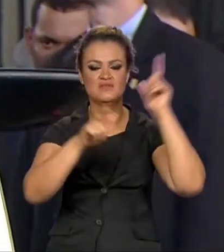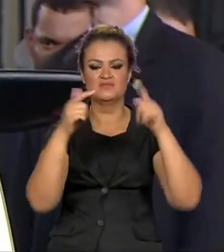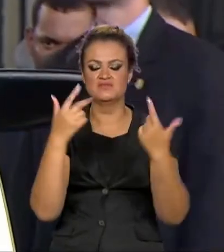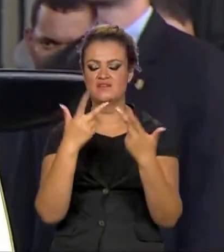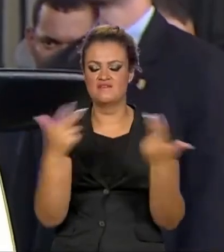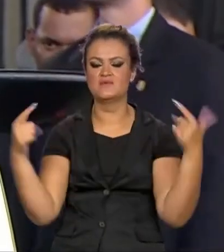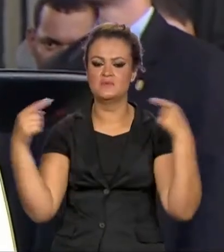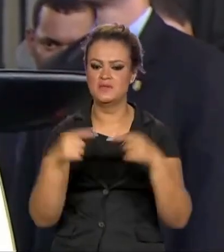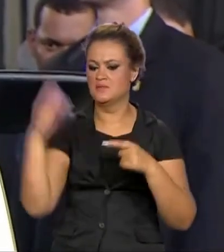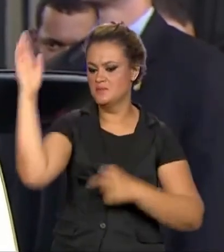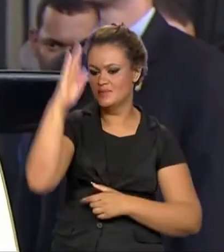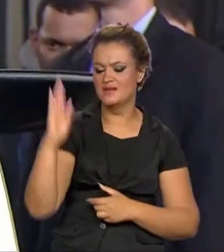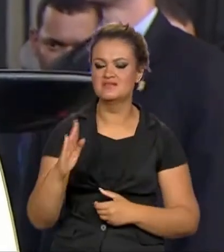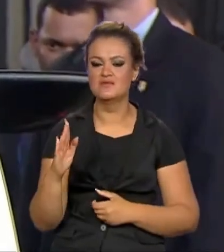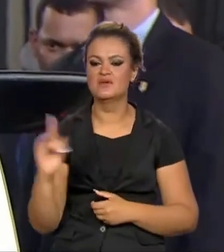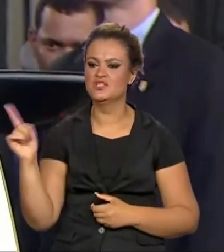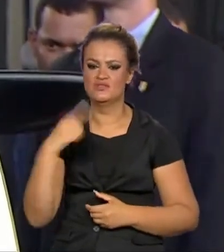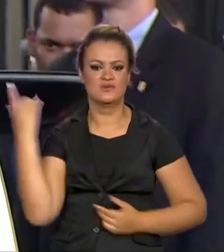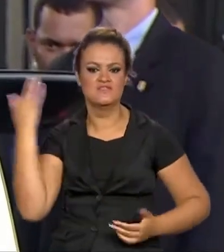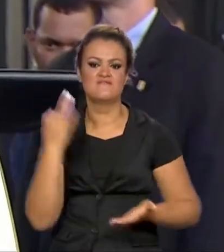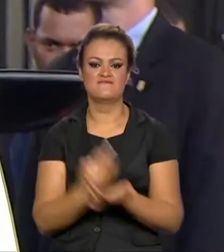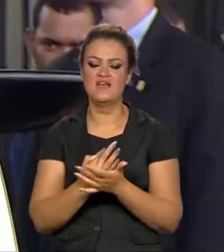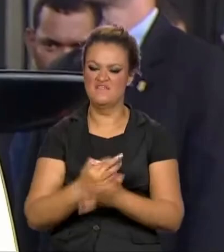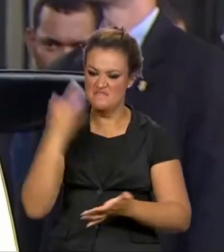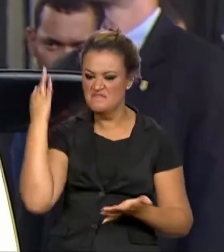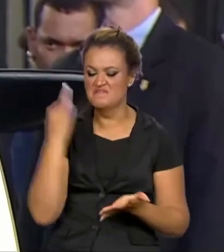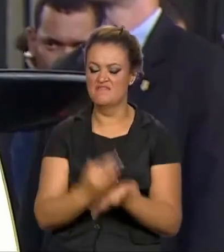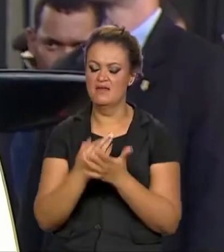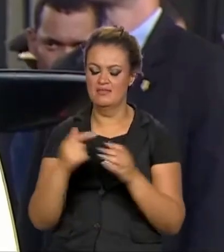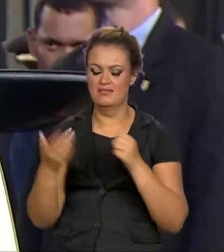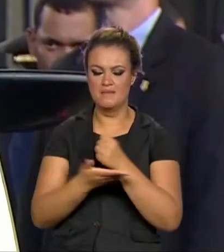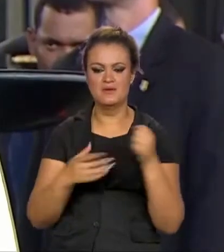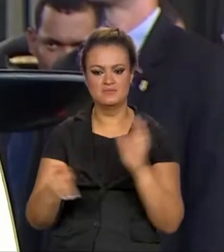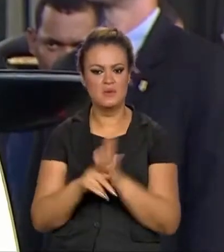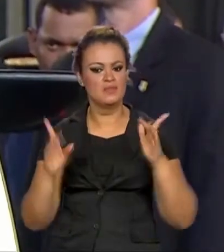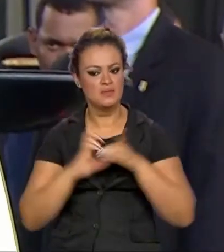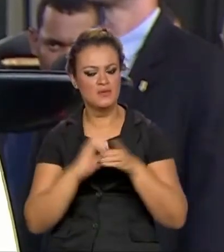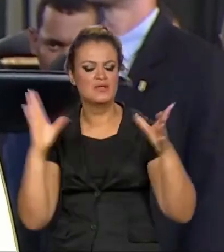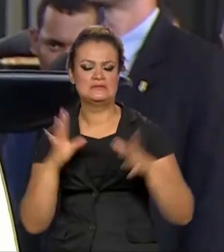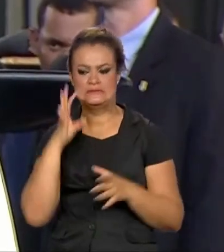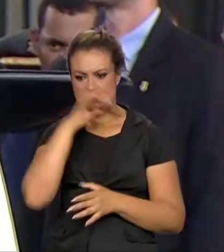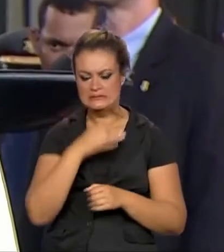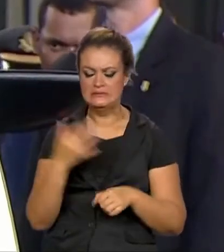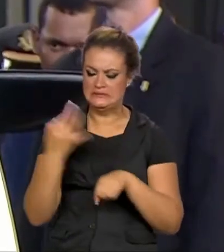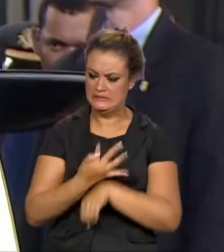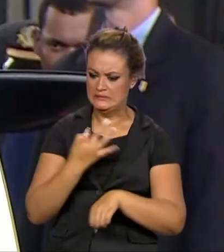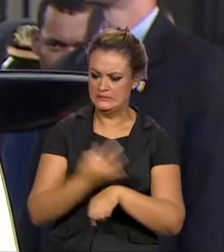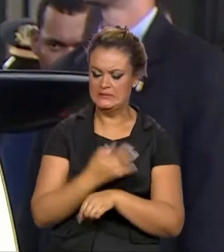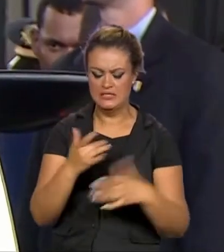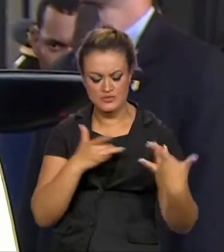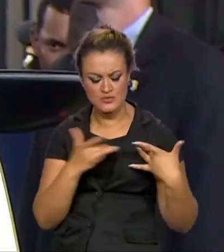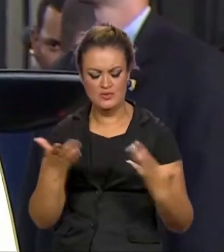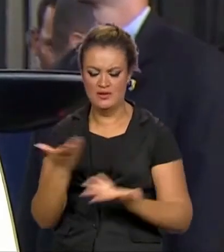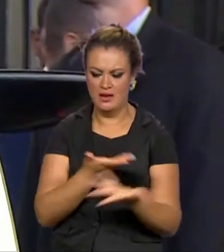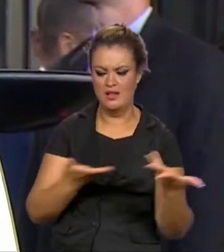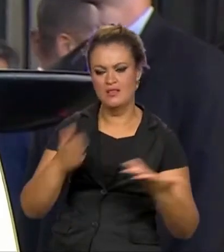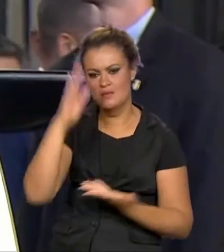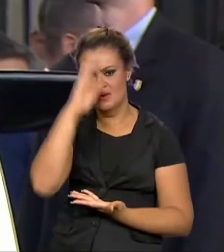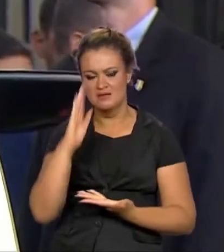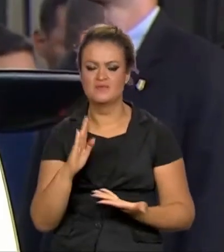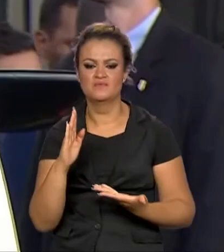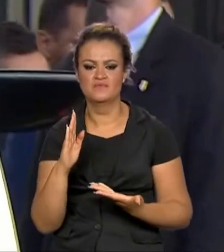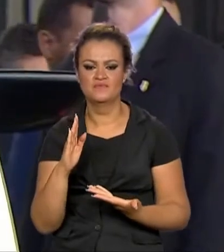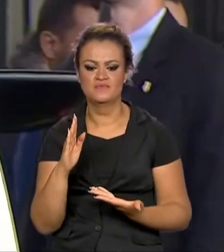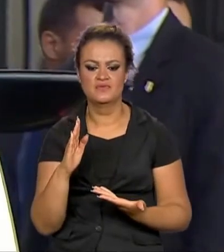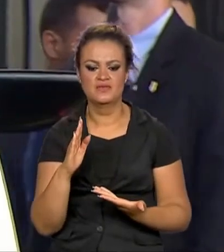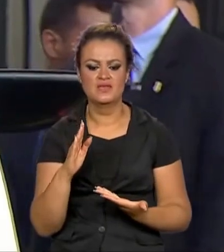reservado ao Brasil. Tenhamos fé nos princípios democráticos, na resiliência e solidariedade do nosso povo brasileiro